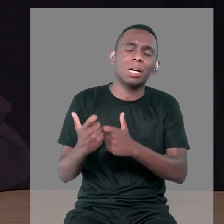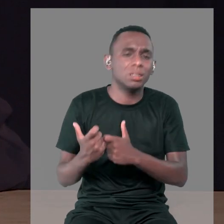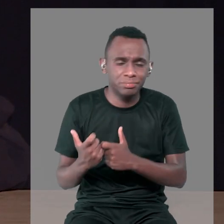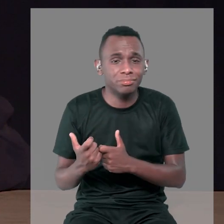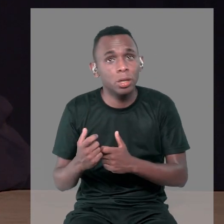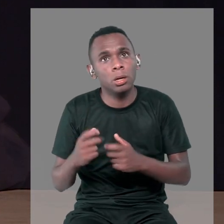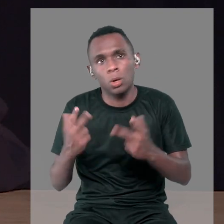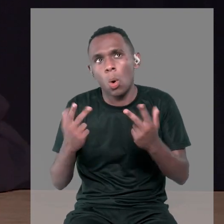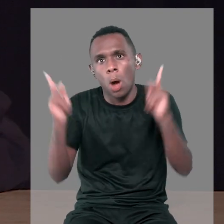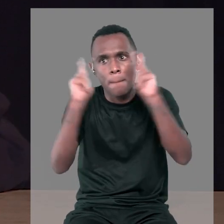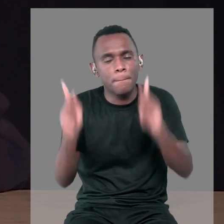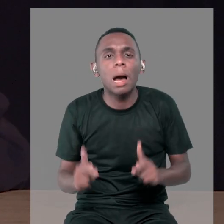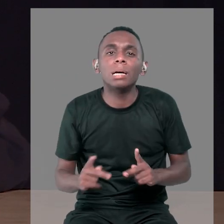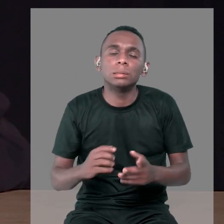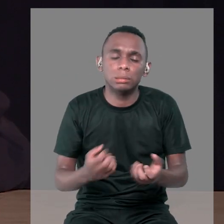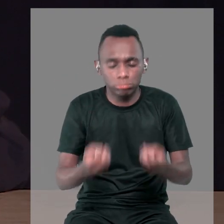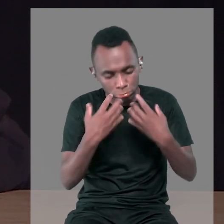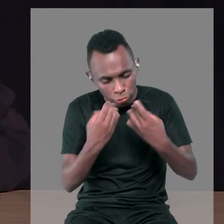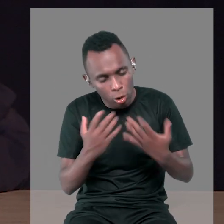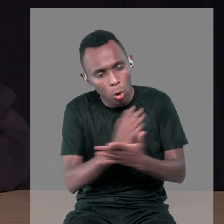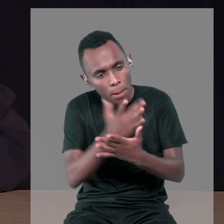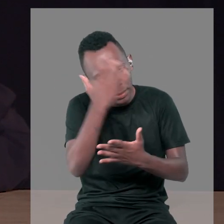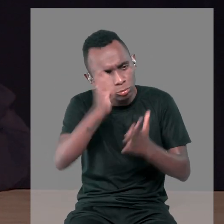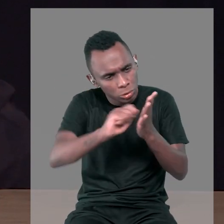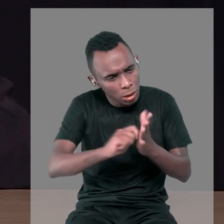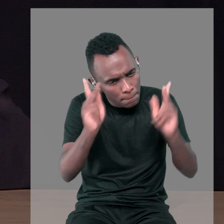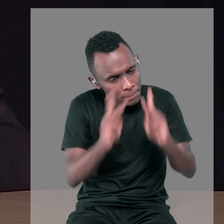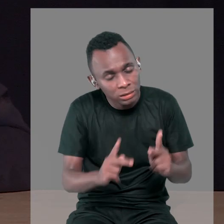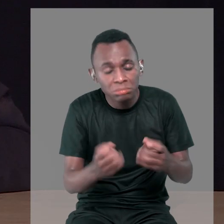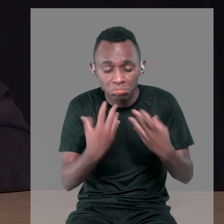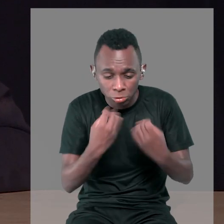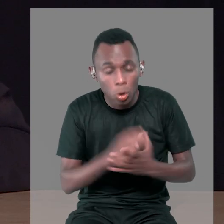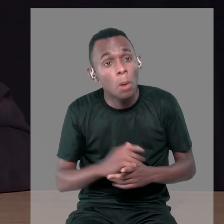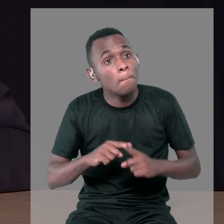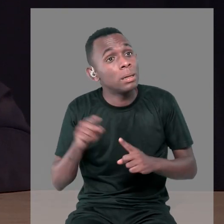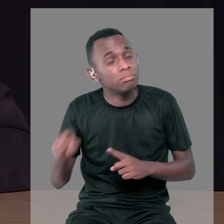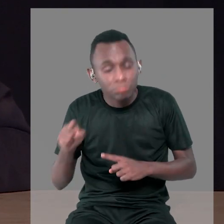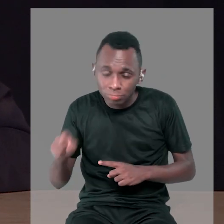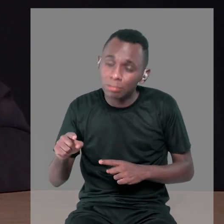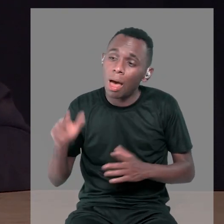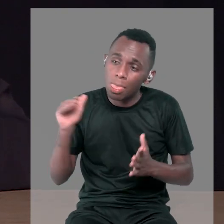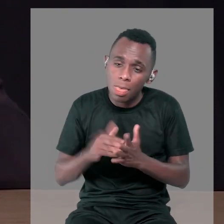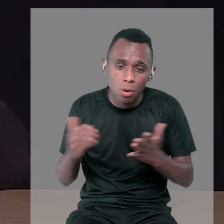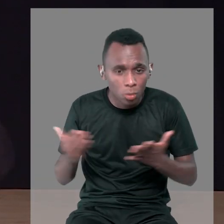ensinou, né, vários autores pacifistas, ainda assim ela se apresenta nos nossos horizontes e, uma vez